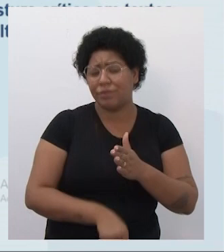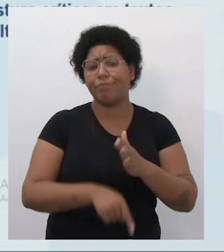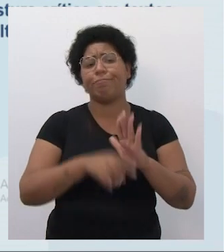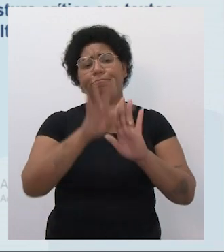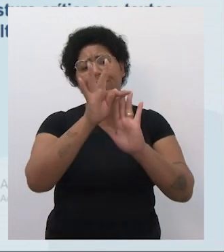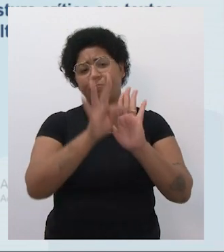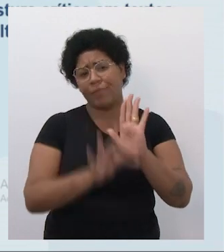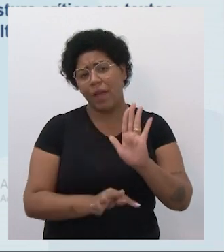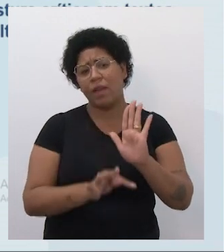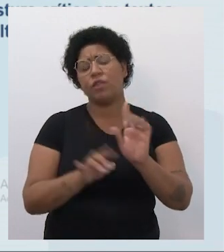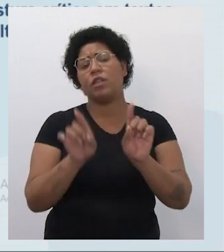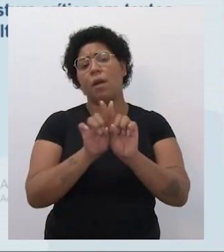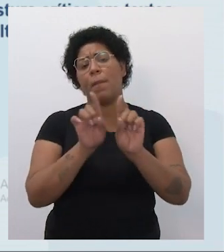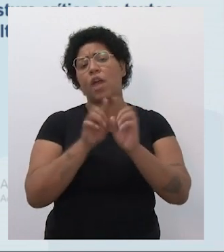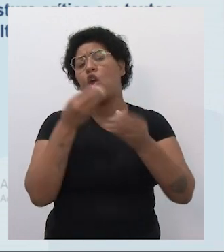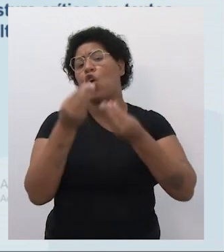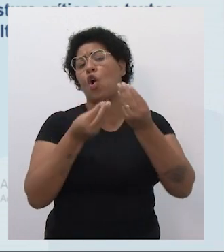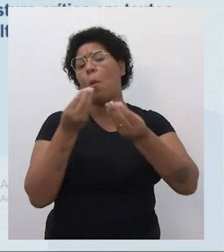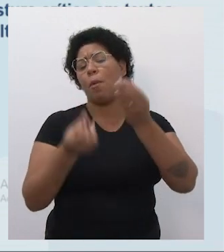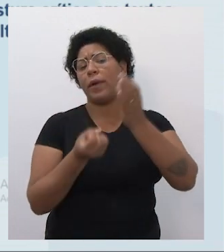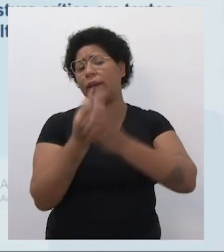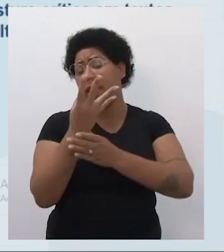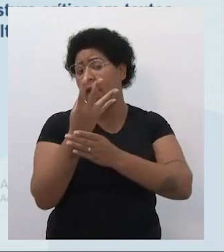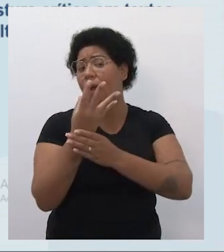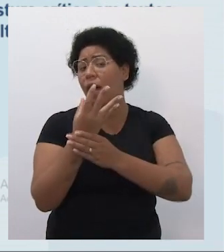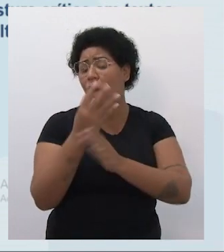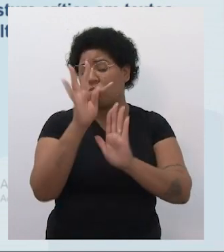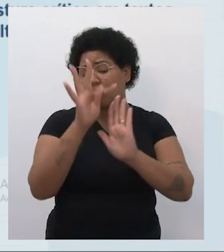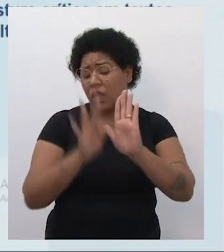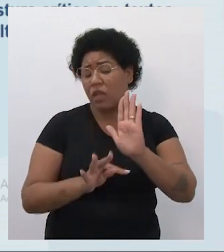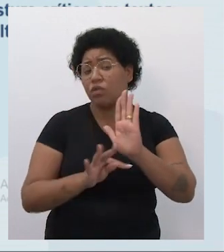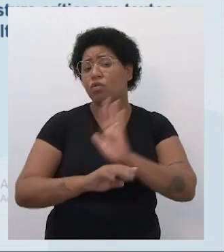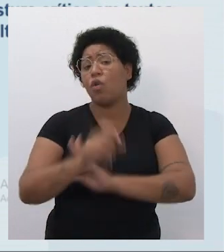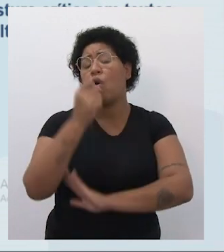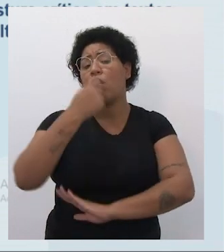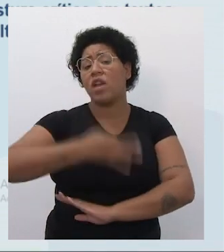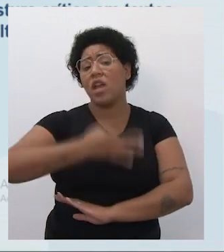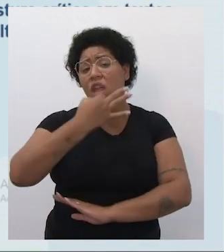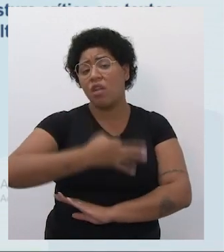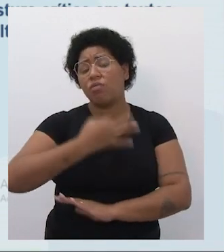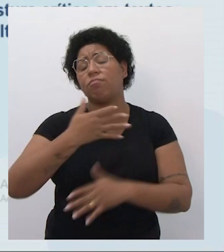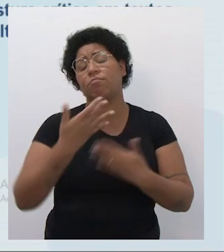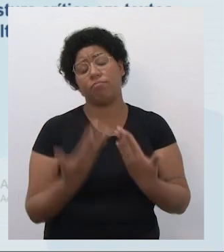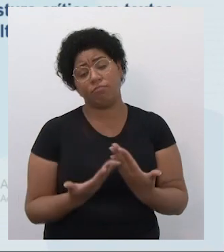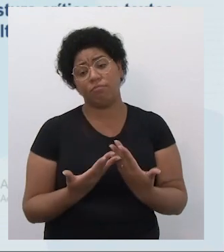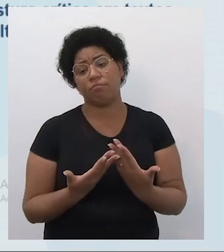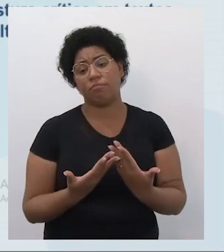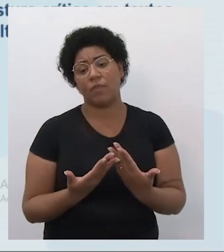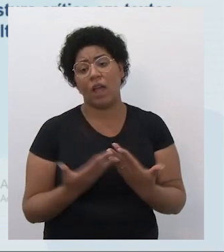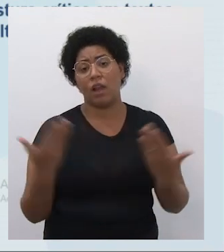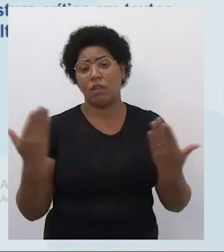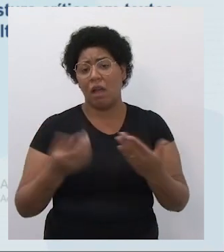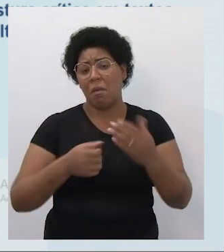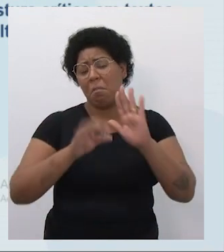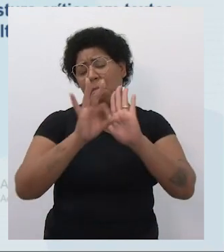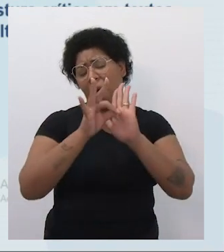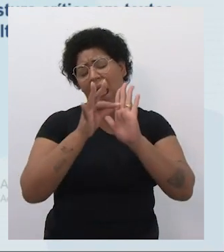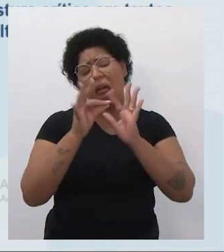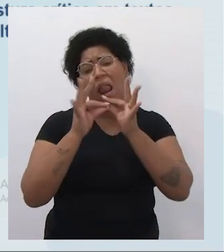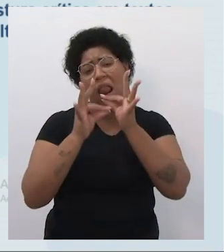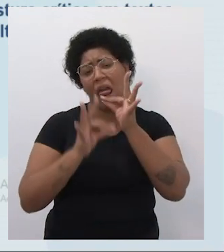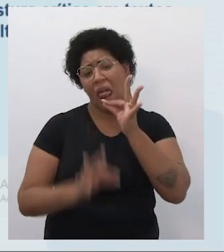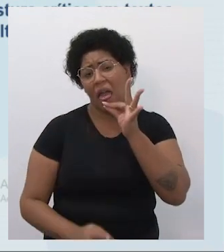textos, o desenvolvimento de uma postura crítica em textos multimodais. Aqui a gente não vai esgotar todos os pressupostos do